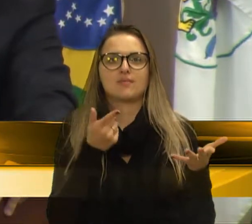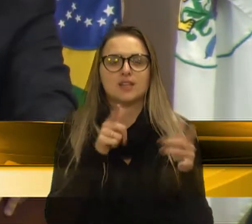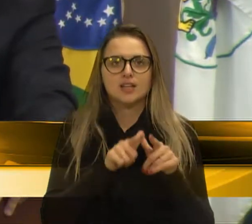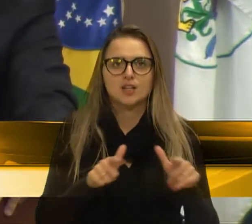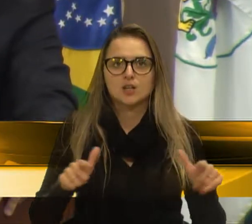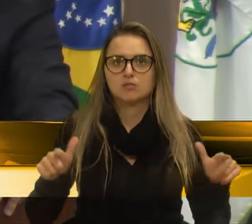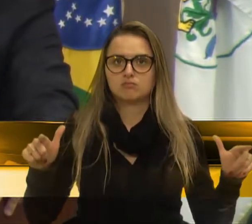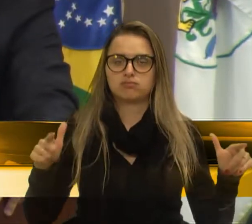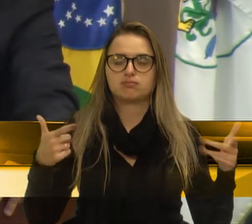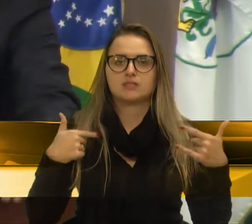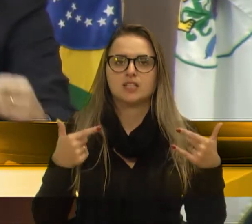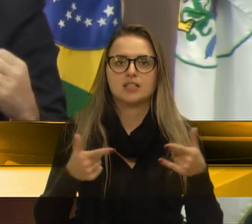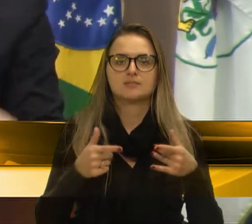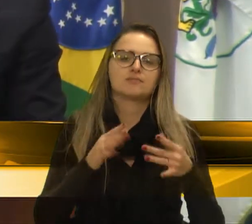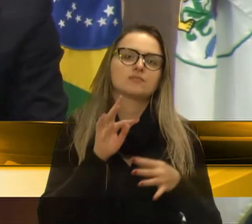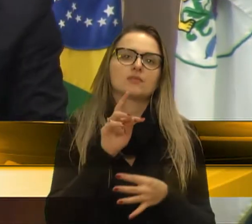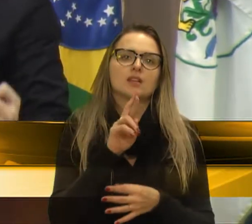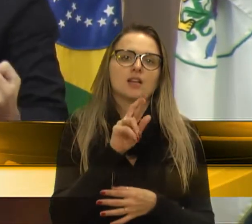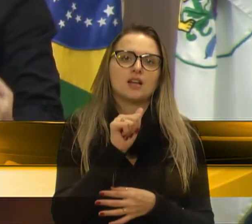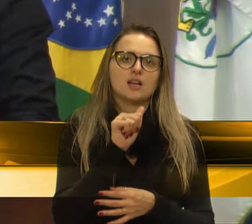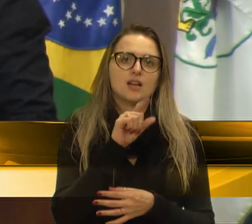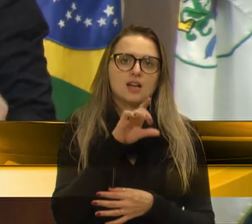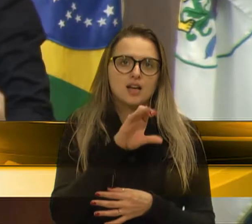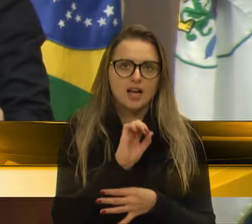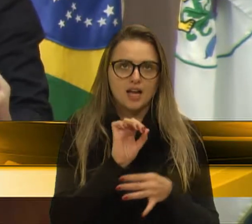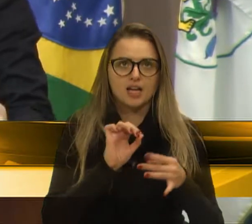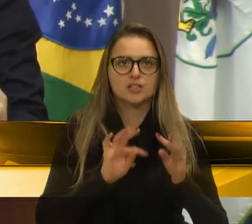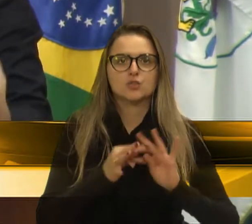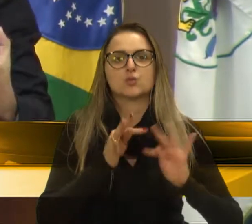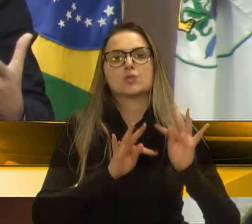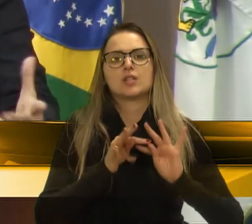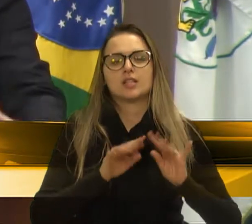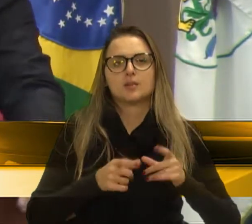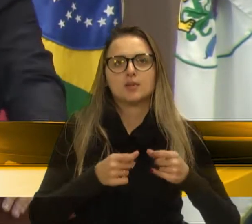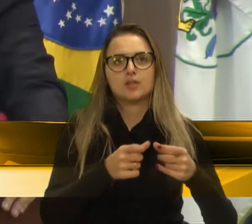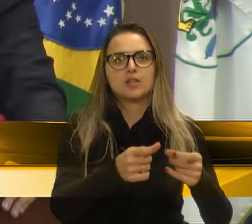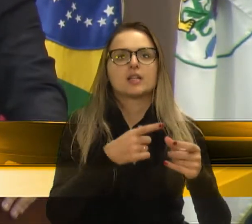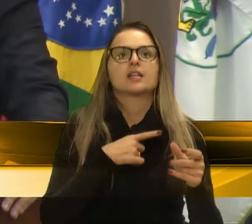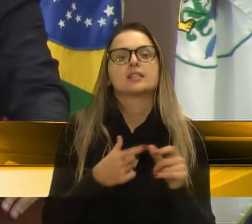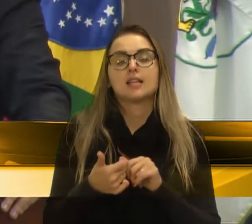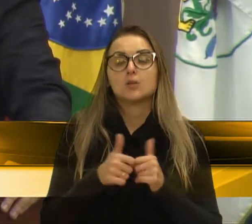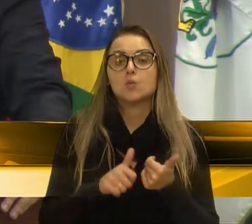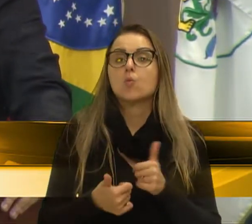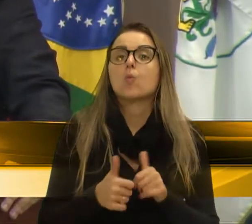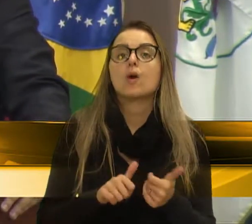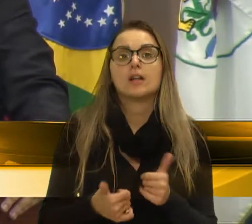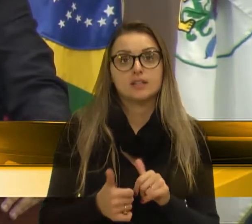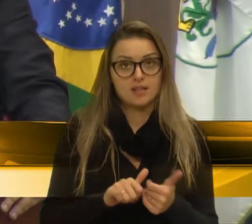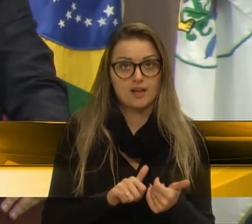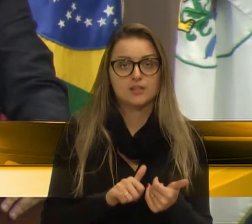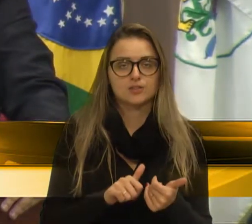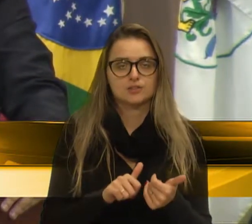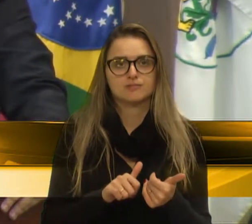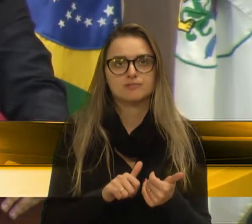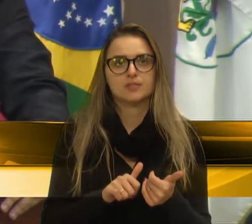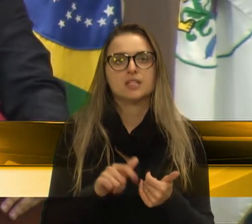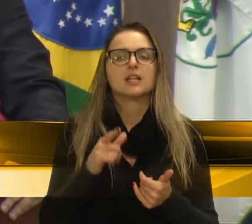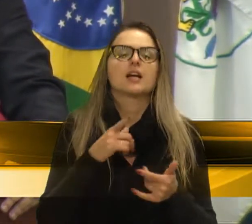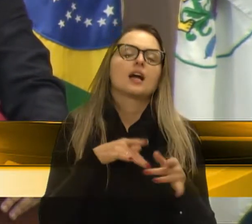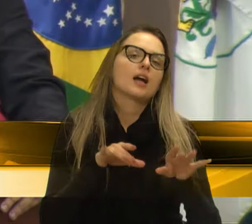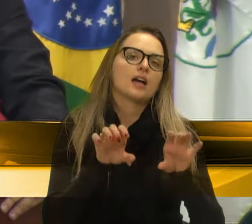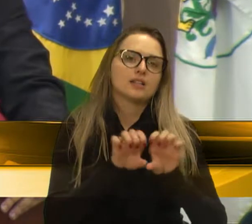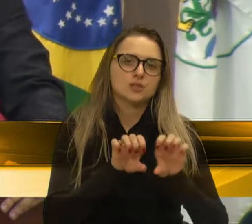da radioterapia, mas suprindo uma carência de qualidade que nós tínhamos. A